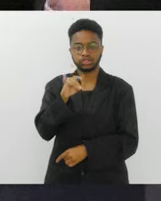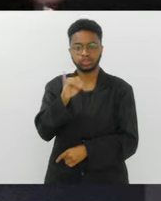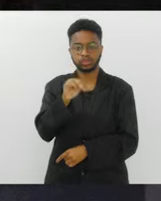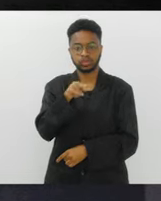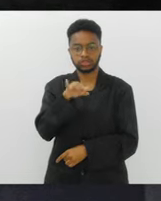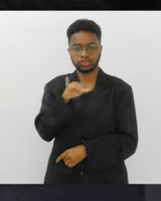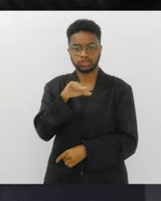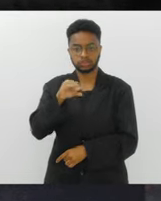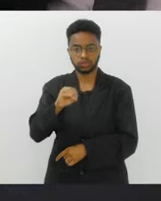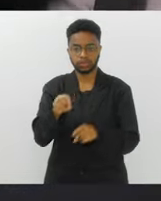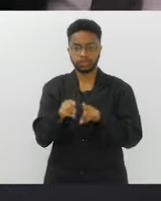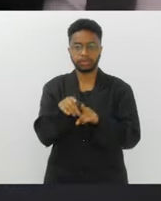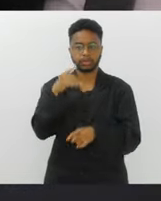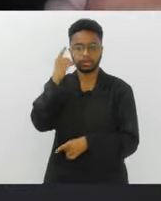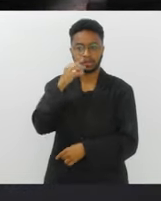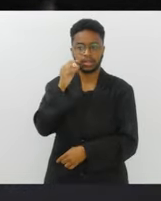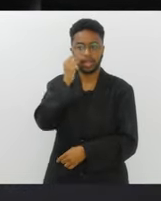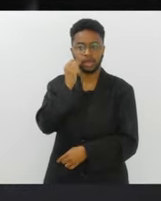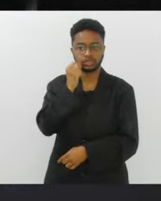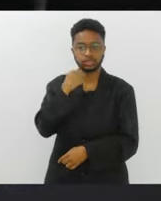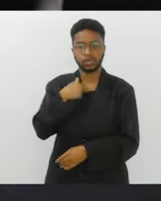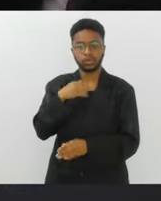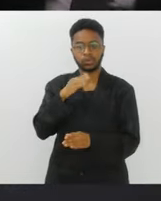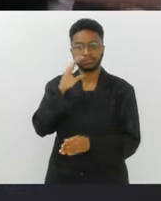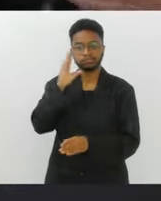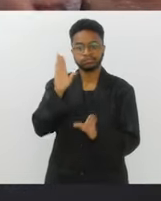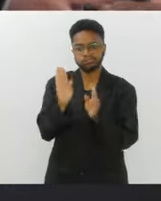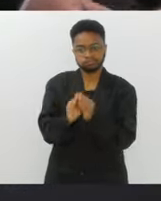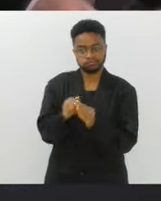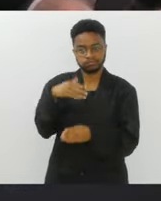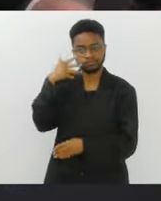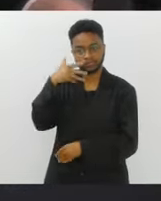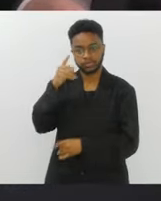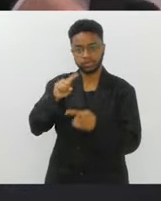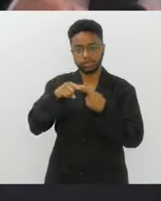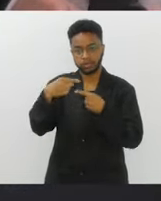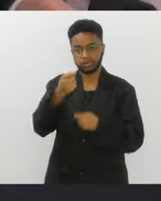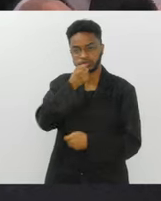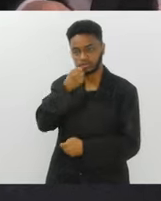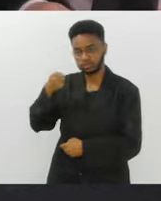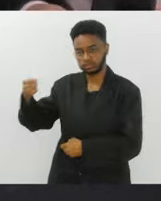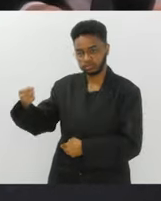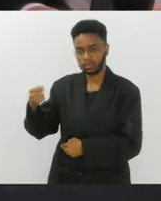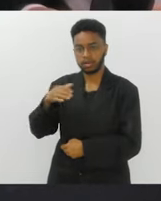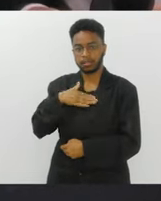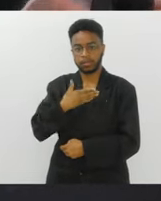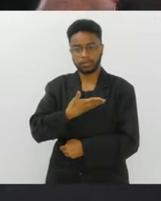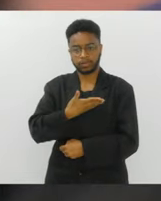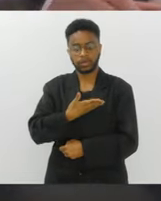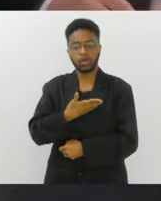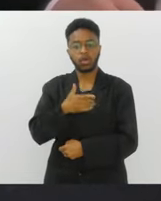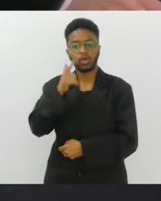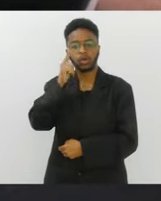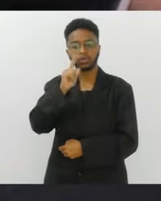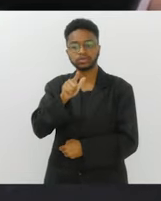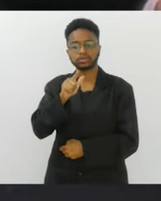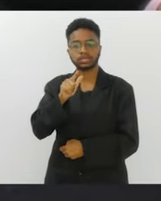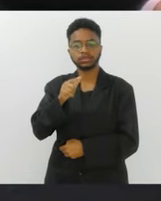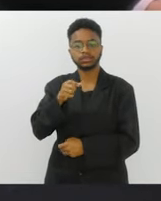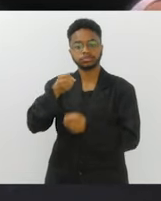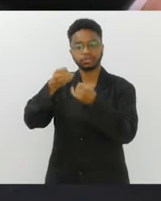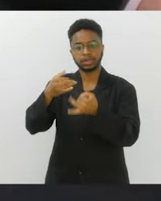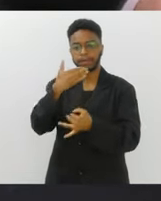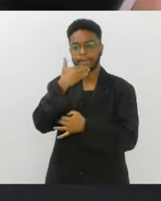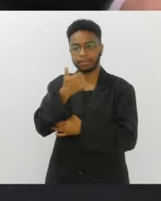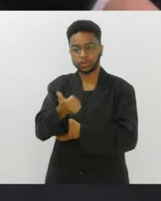deputado Ratinho também. Minha fala vai ser bem breve, eu vou passar para o meu colega Jason, que tem mais propriedade para falar das auditorias